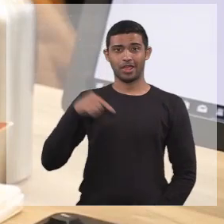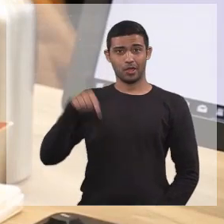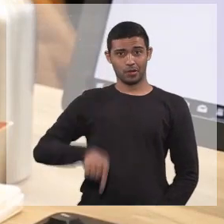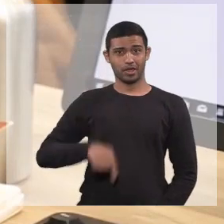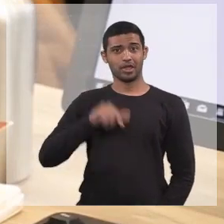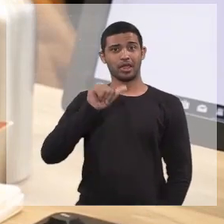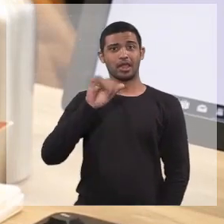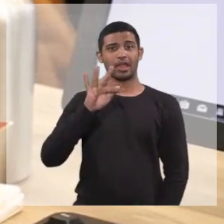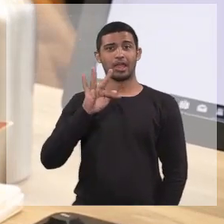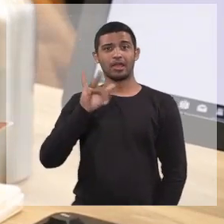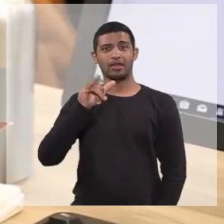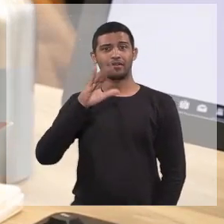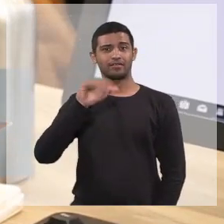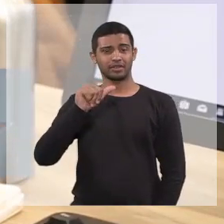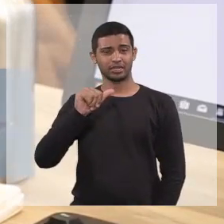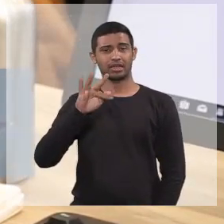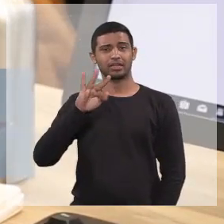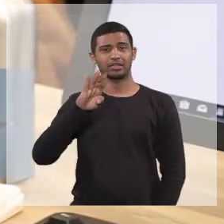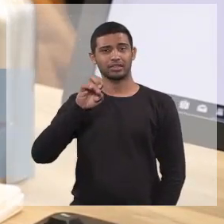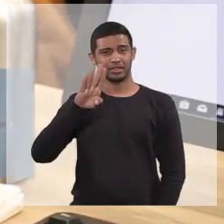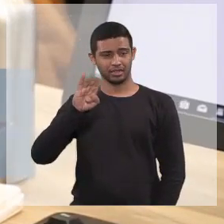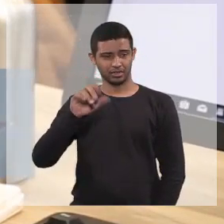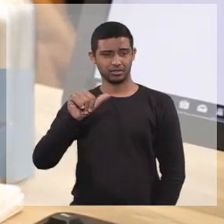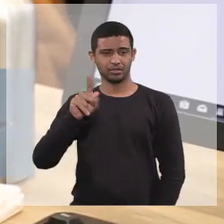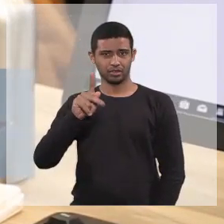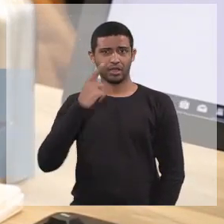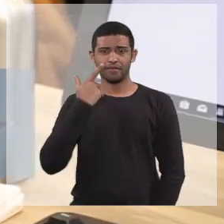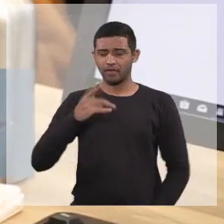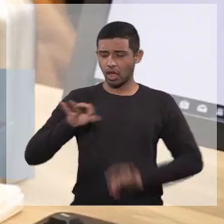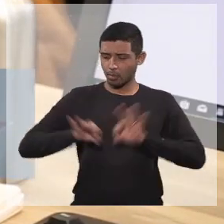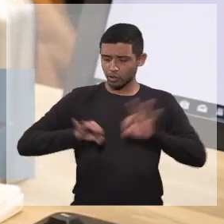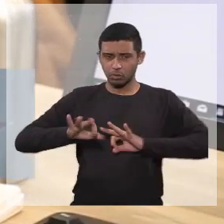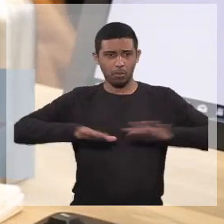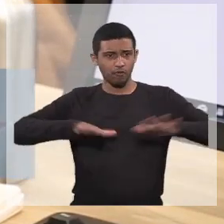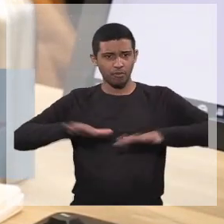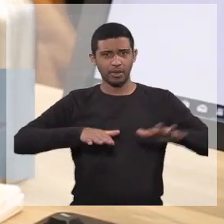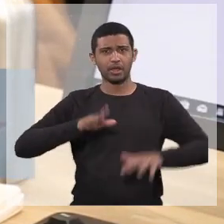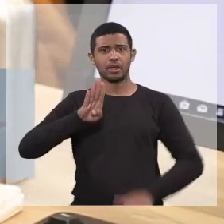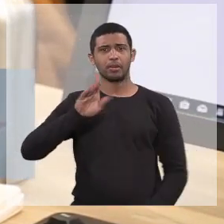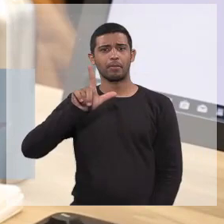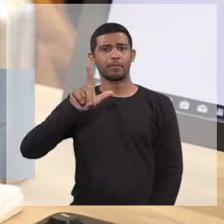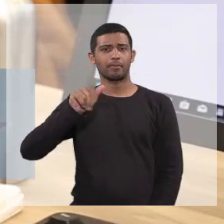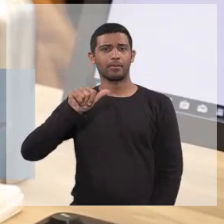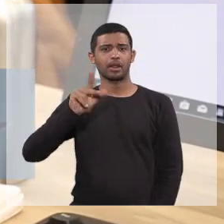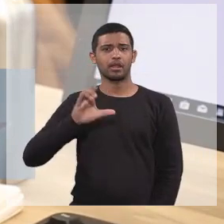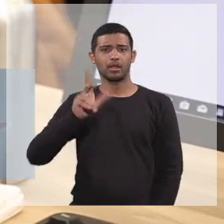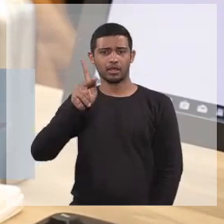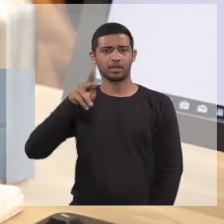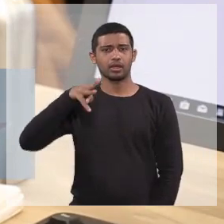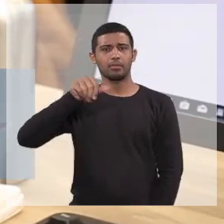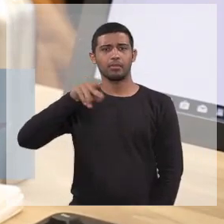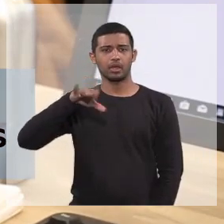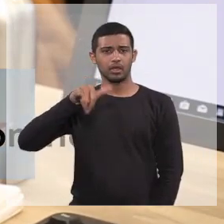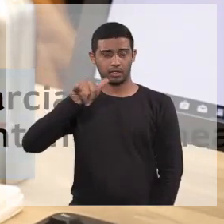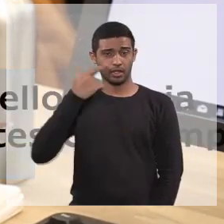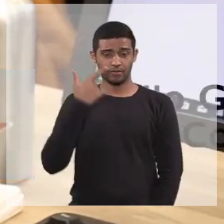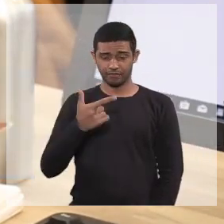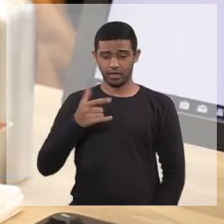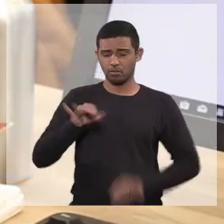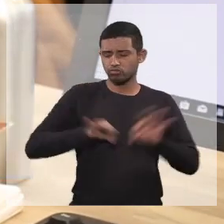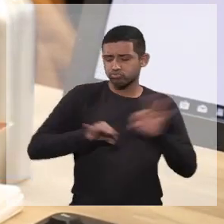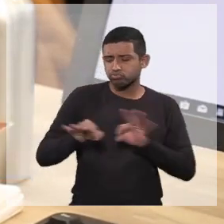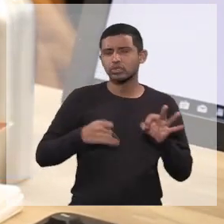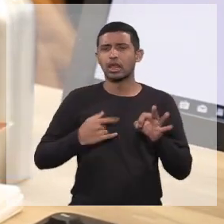Estou aqui no Africa Tech, nesse processo do movimento Black Money, para adquirir mais informações